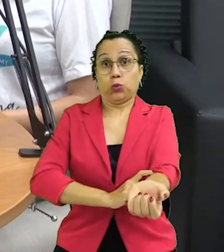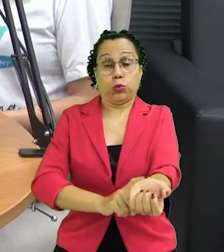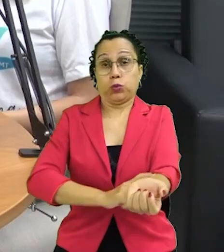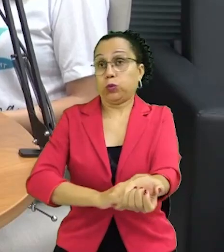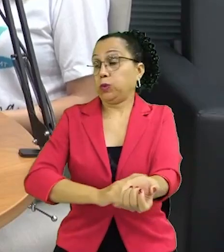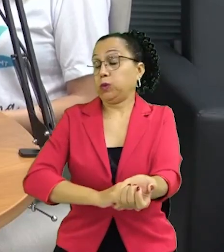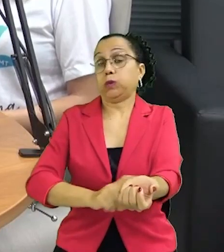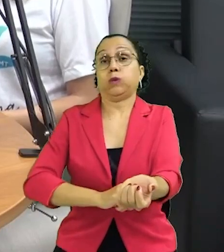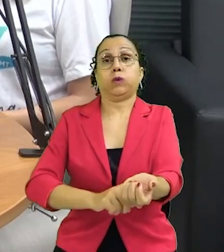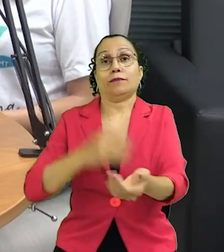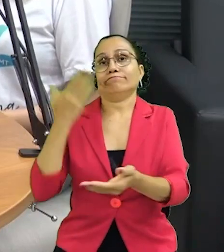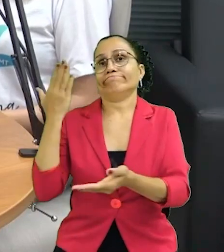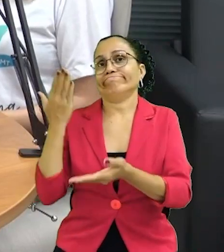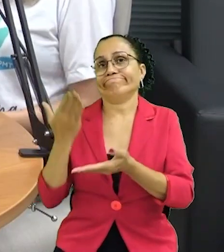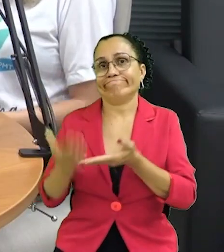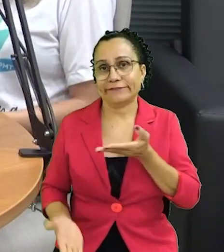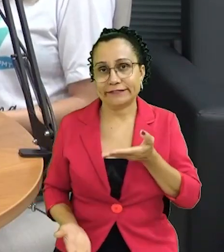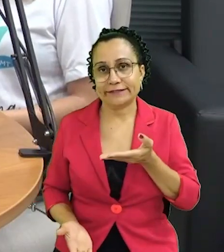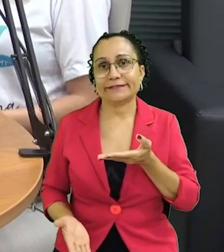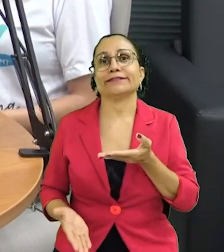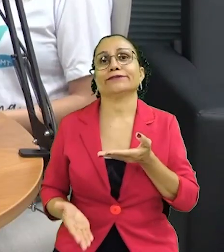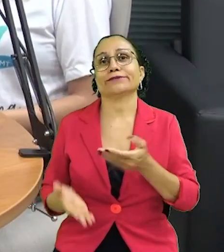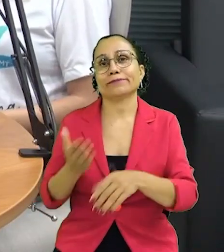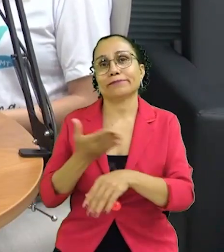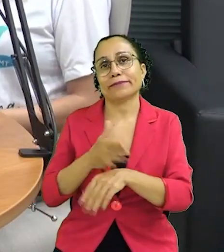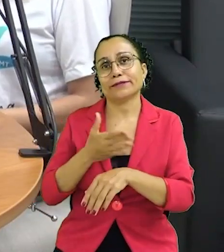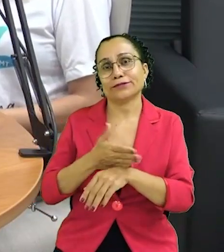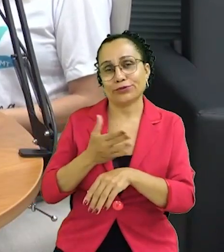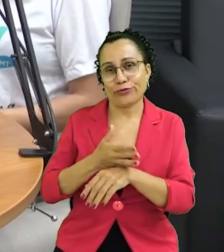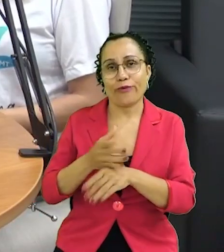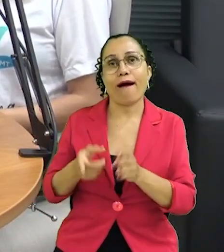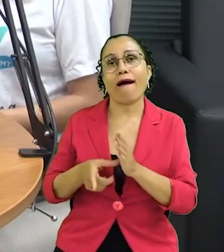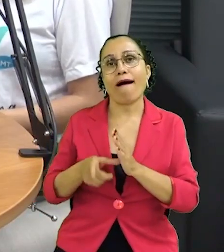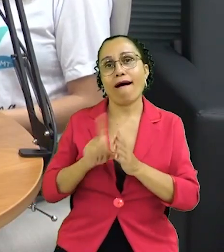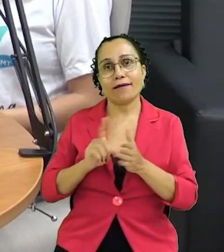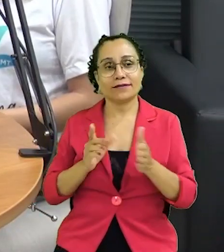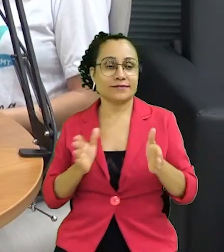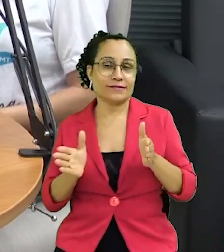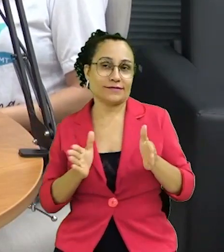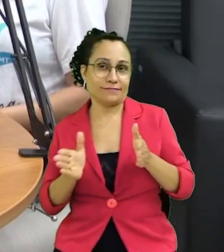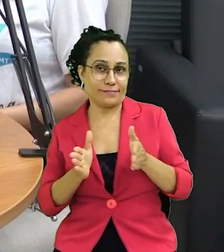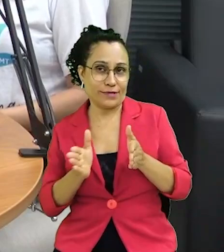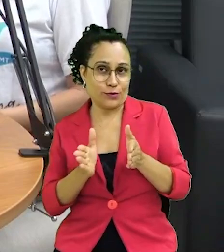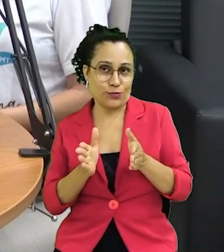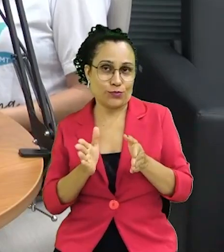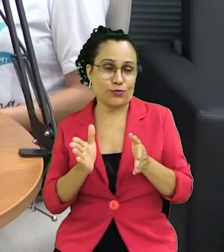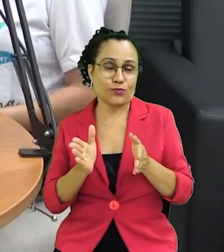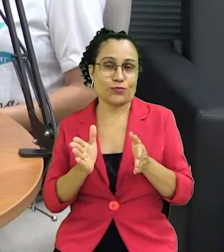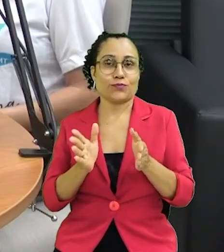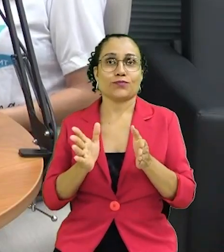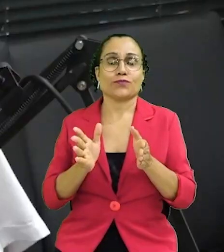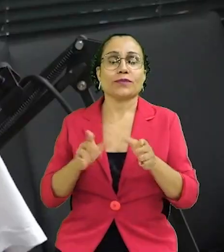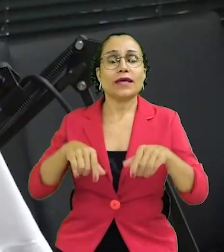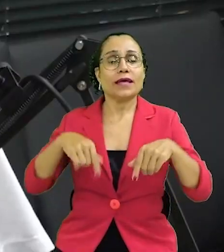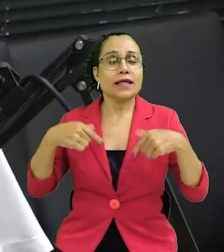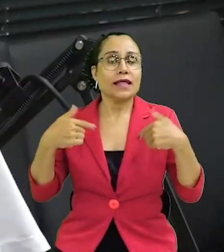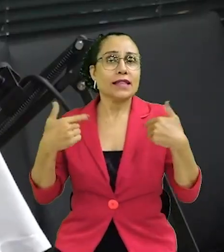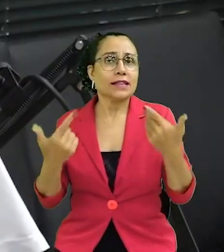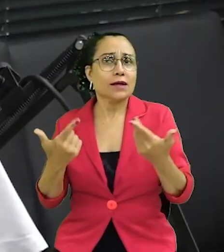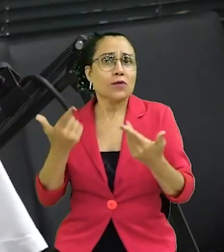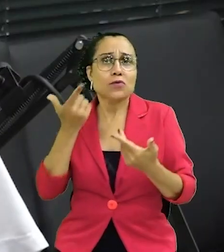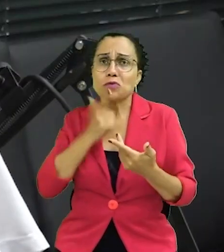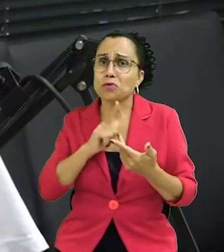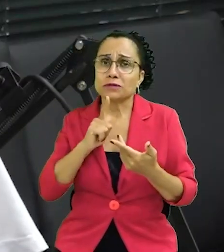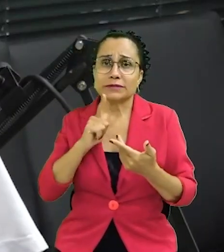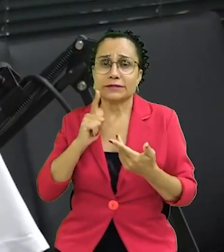acaba colocando a perder tudo que ele praticou, entendeu? Durante um tempo, o simples fato de ele não conseguir